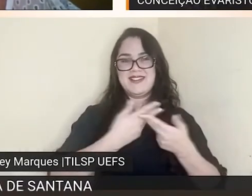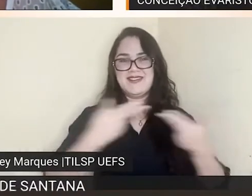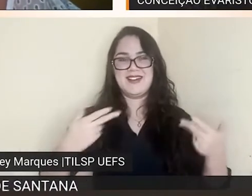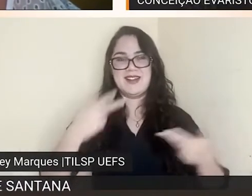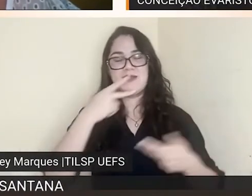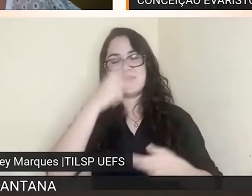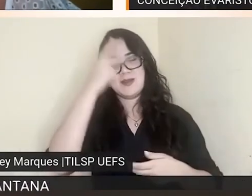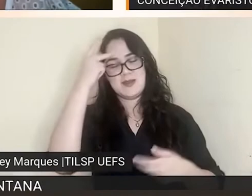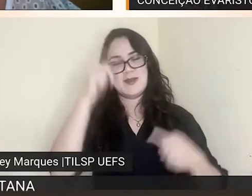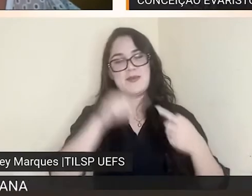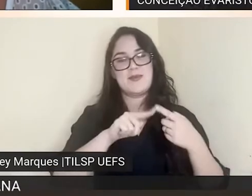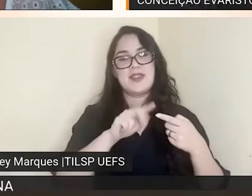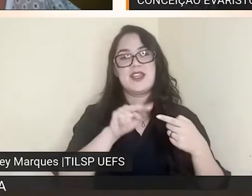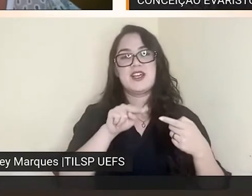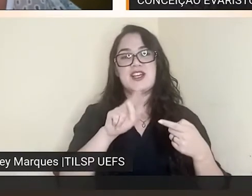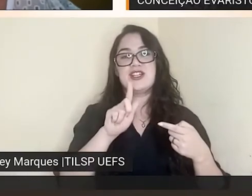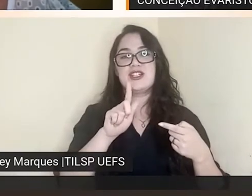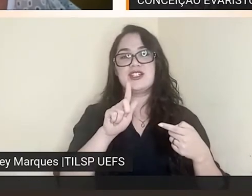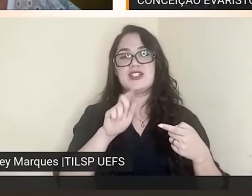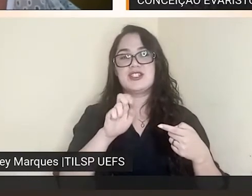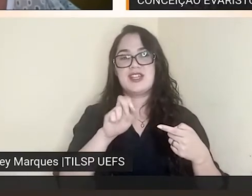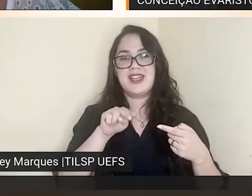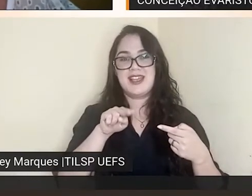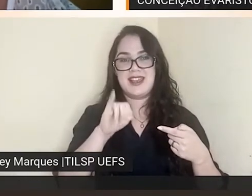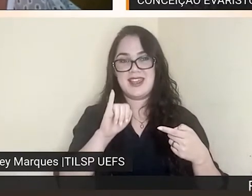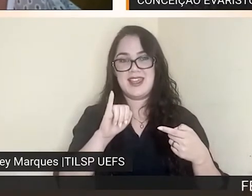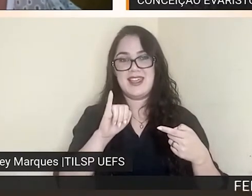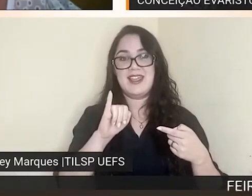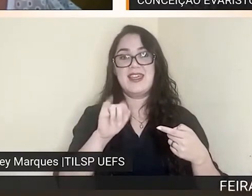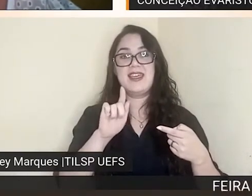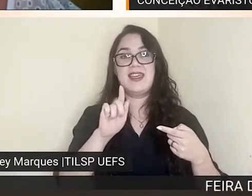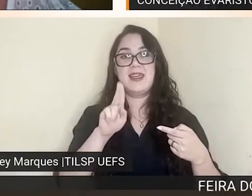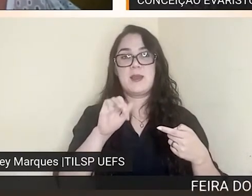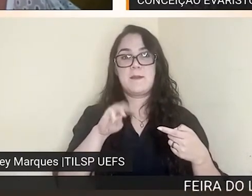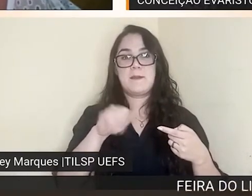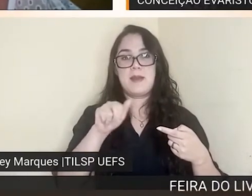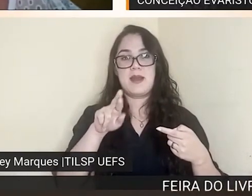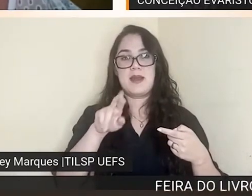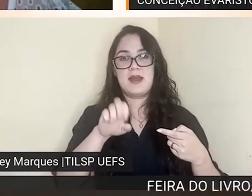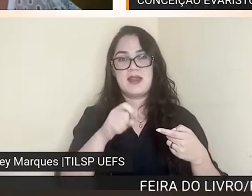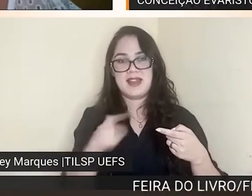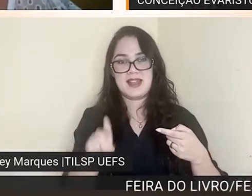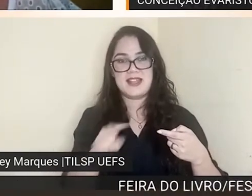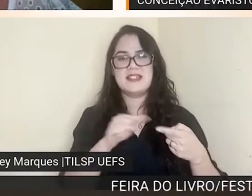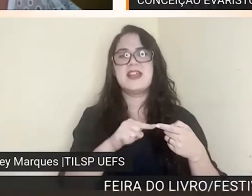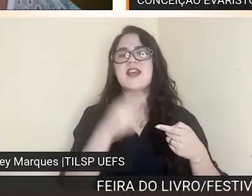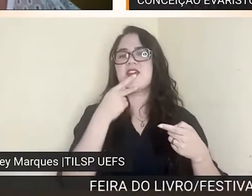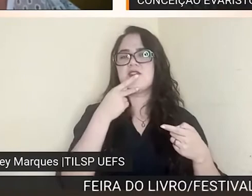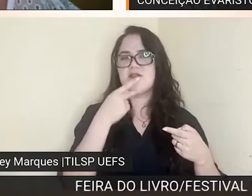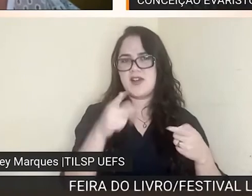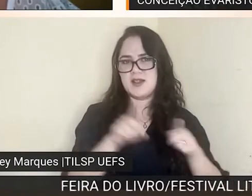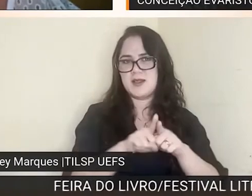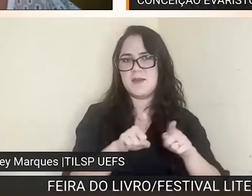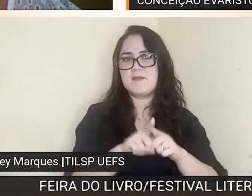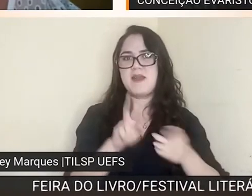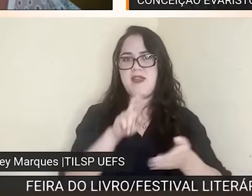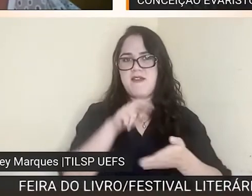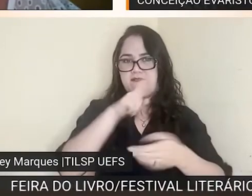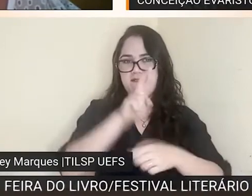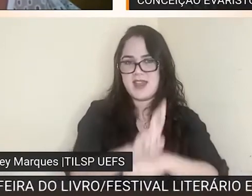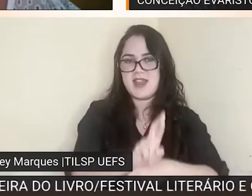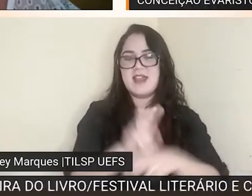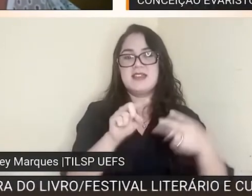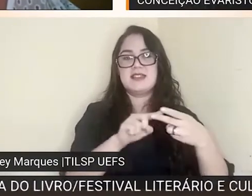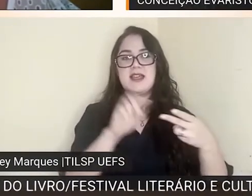lugar de quem, né, escreve como referência também, né, e é importante que seja também. Tivemos Elisa Lucinda, tivemos a